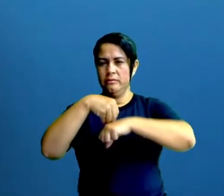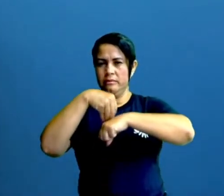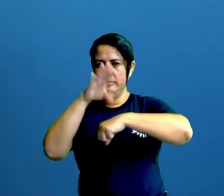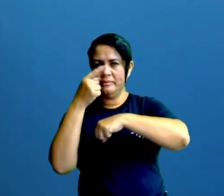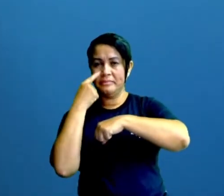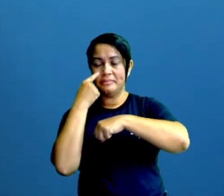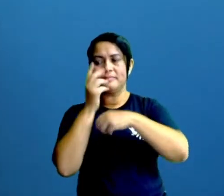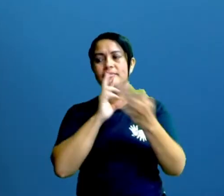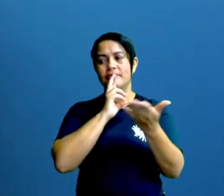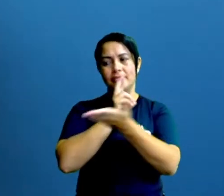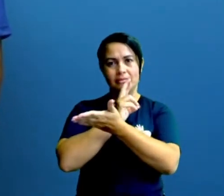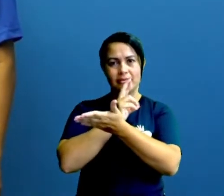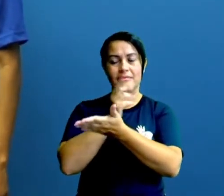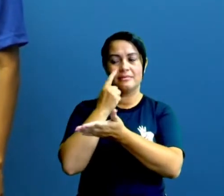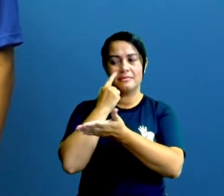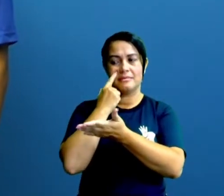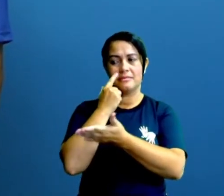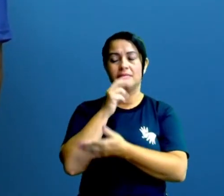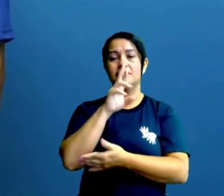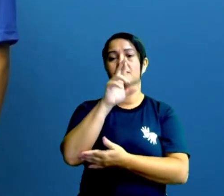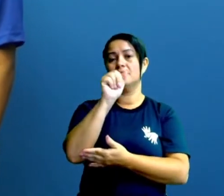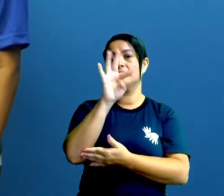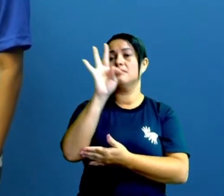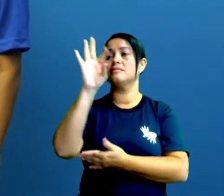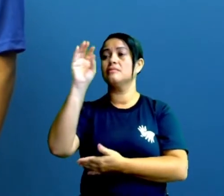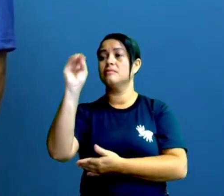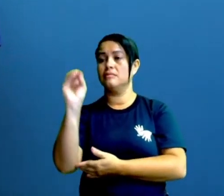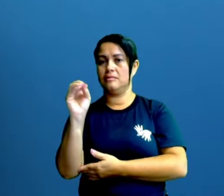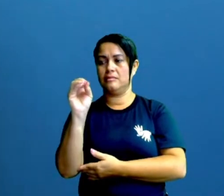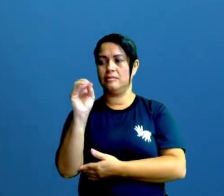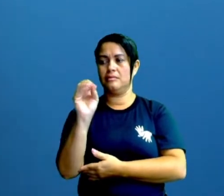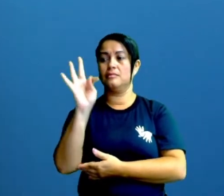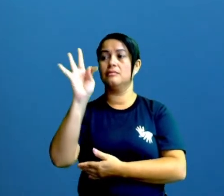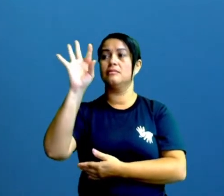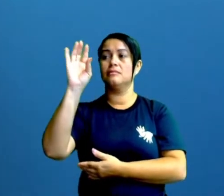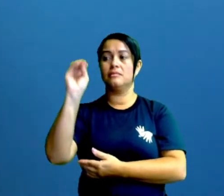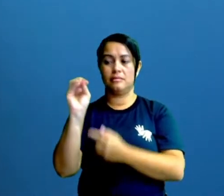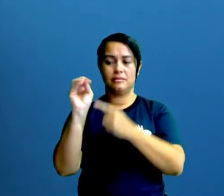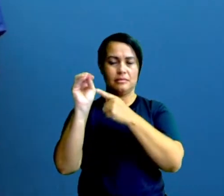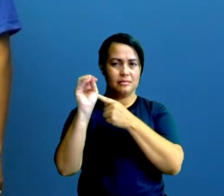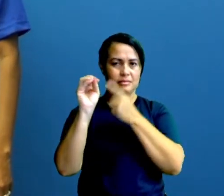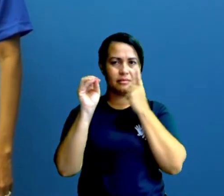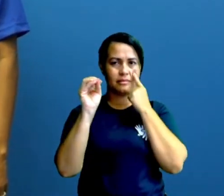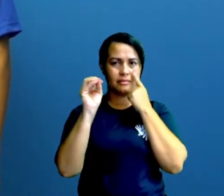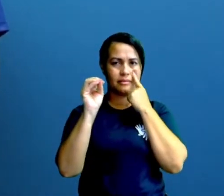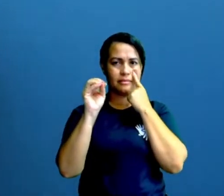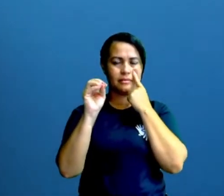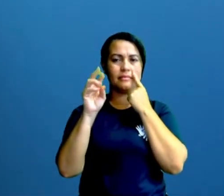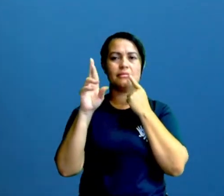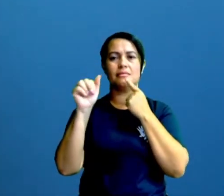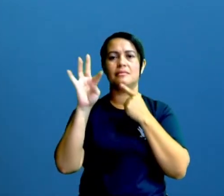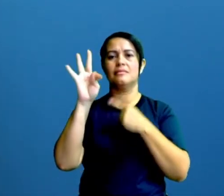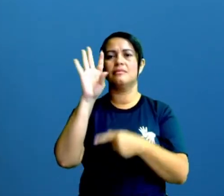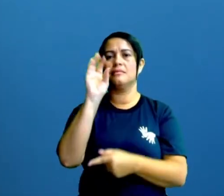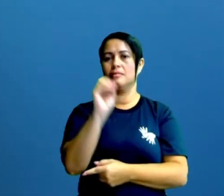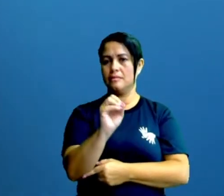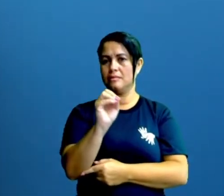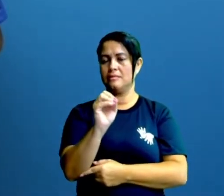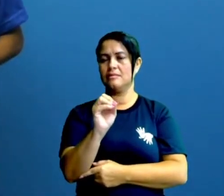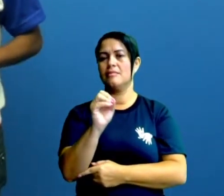dica para você já está aqui na tela o t e o ó então assim eu escrevo a